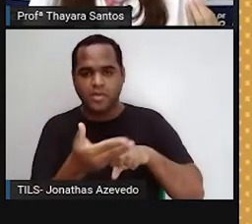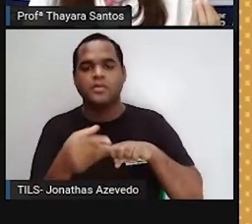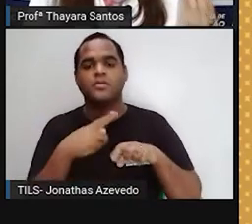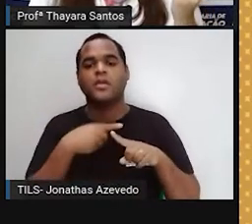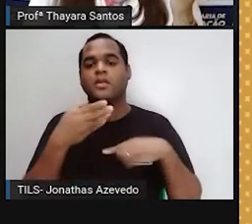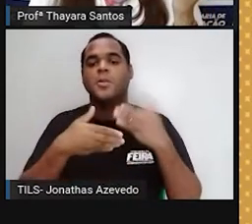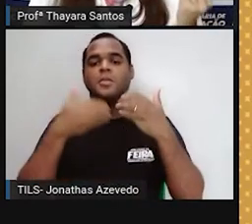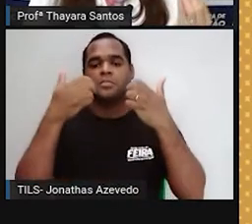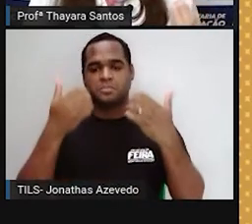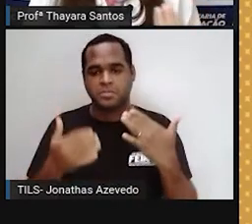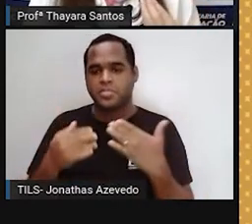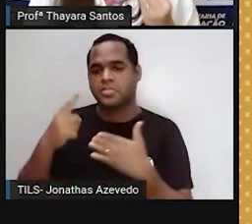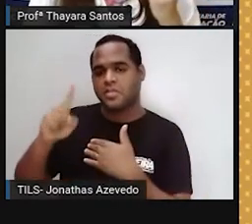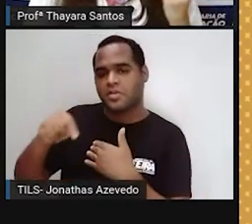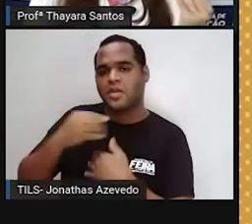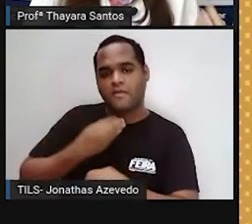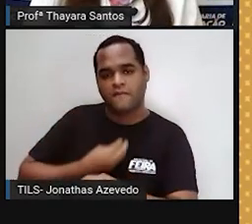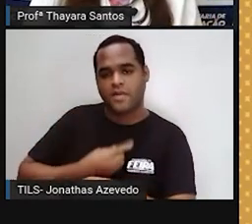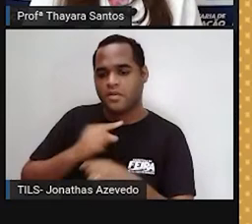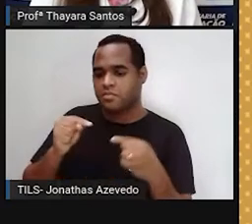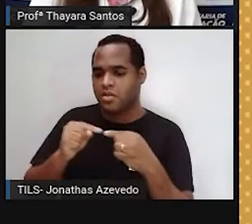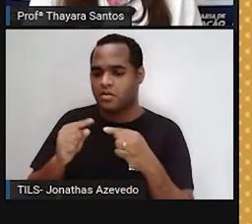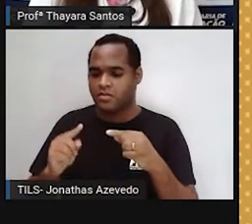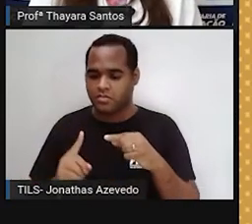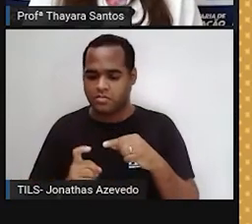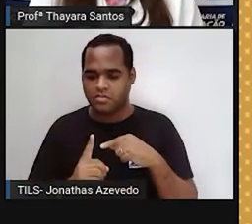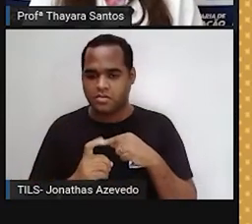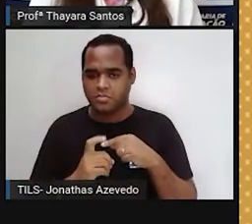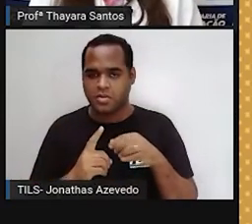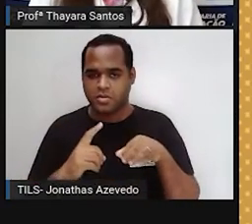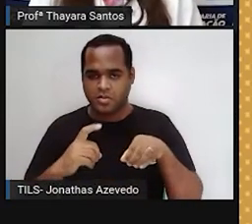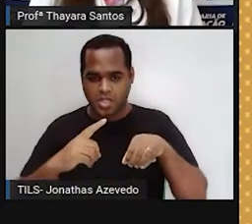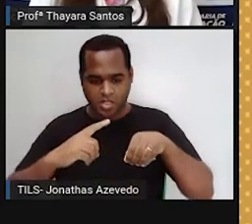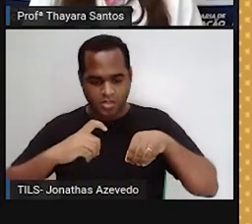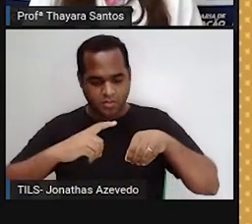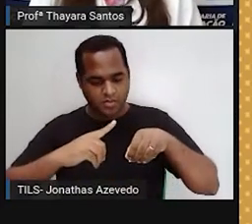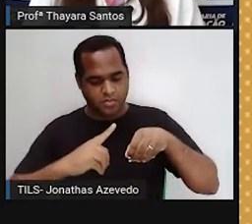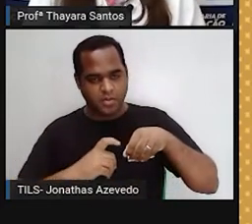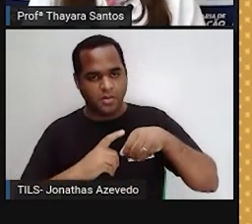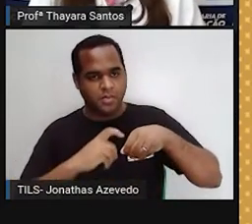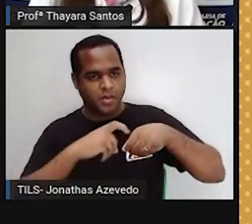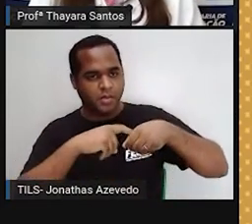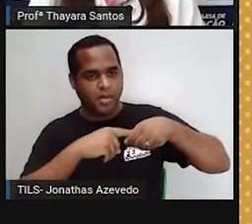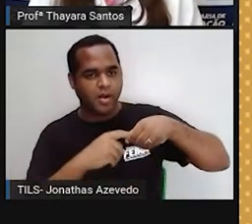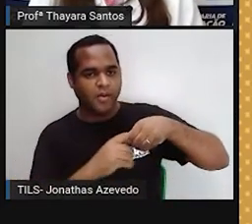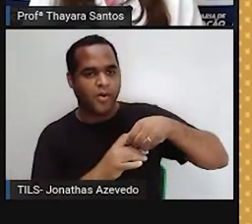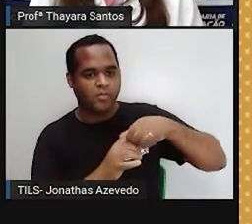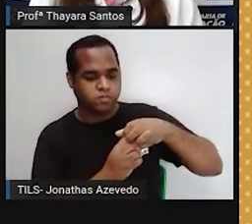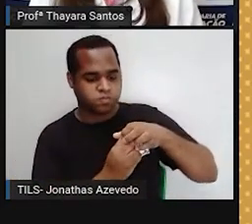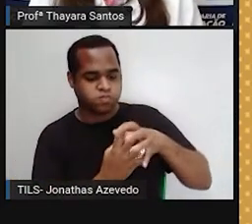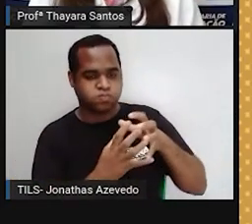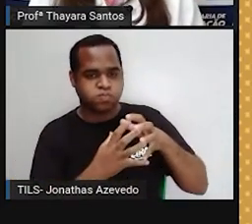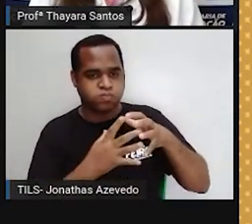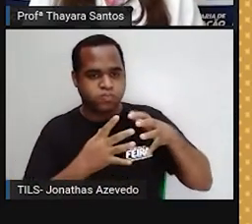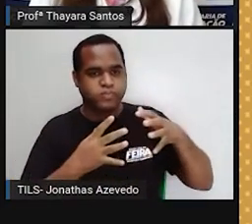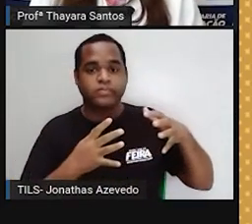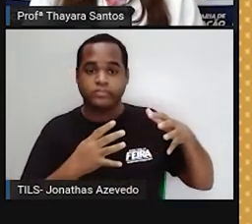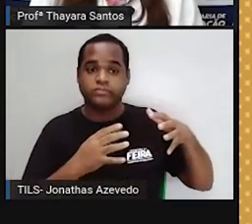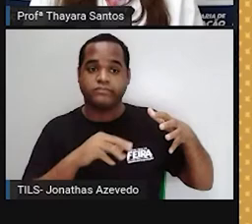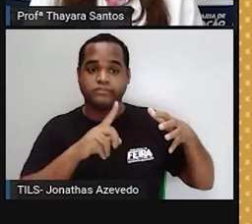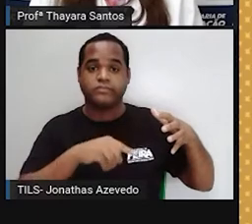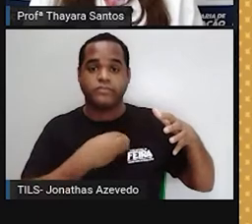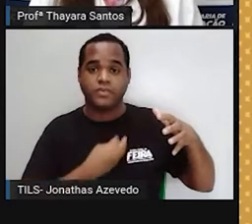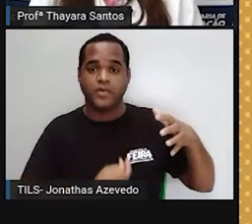dado momento, esse espermatozoide vai se encontrar com esse ovócito e vai gerar um novo organismo. E o interessante aqui é que,